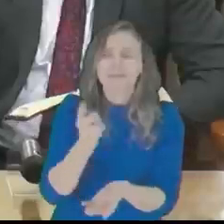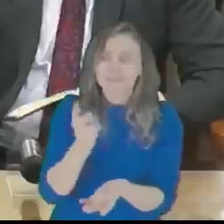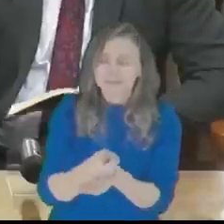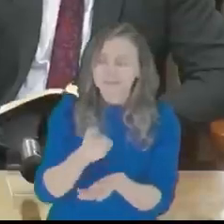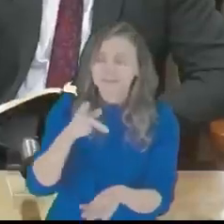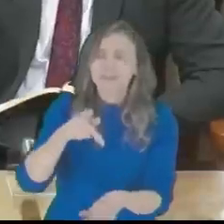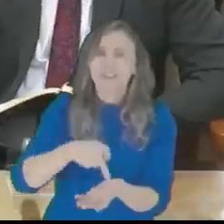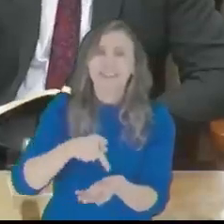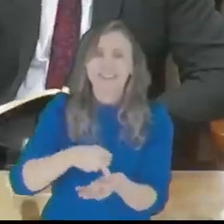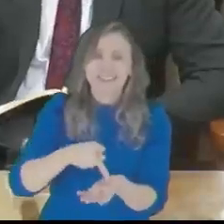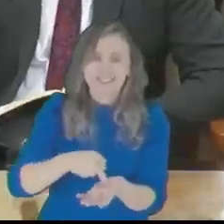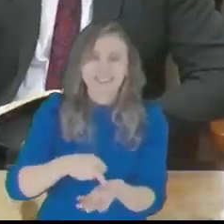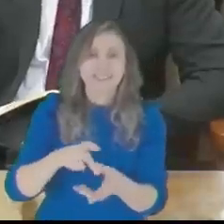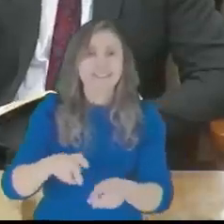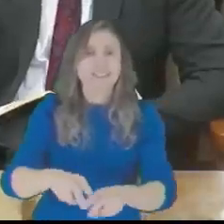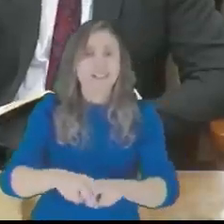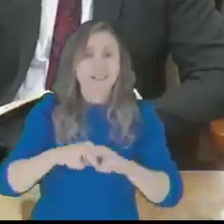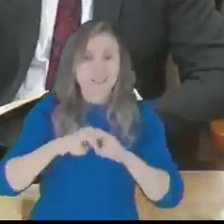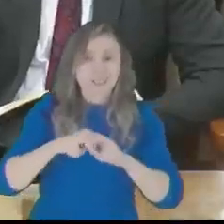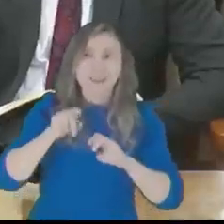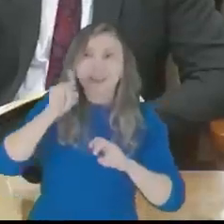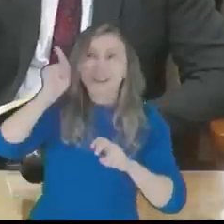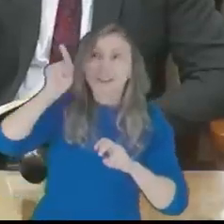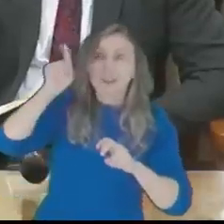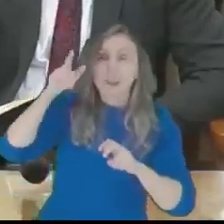Por quê? Por causa do outro,